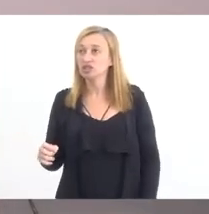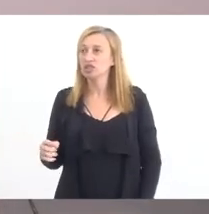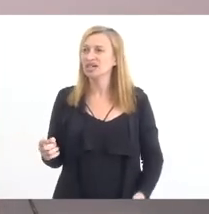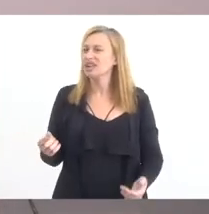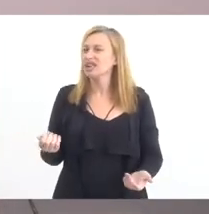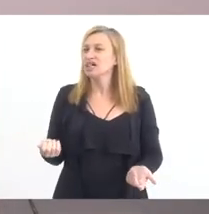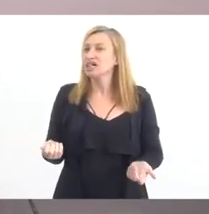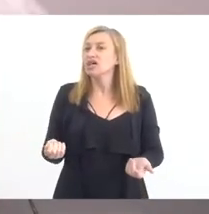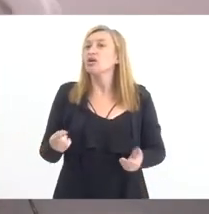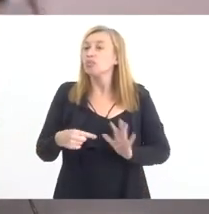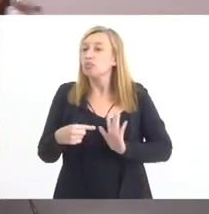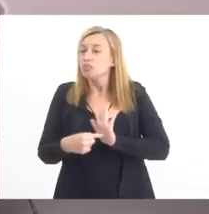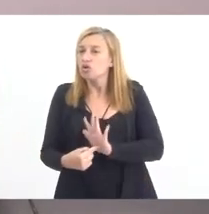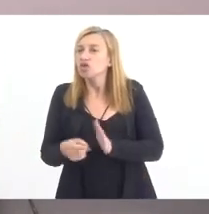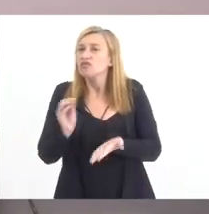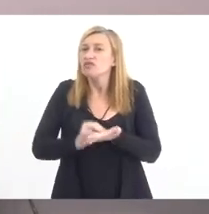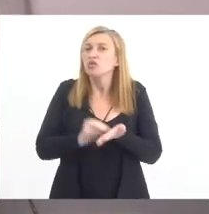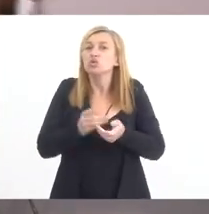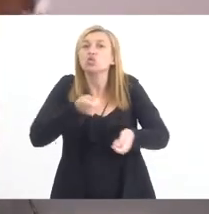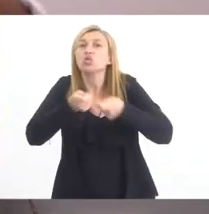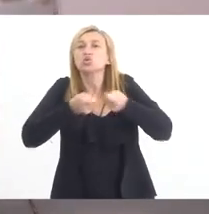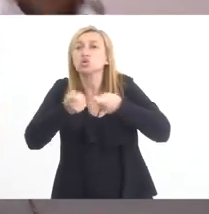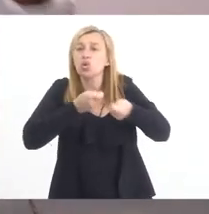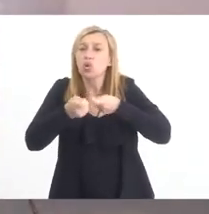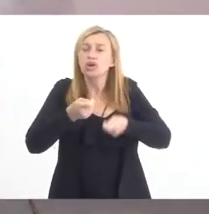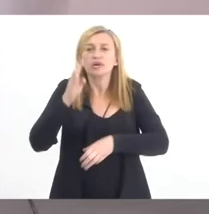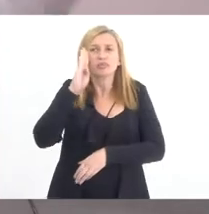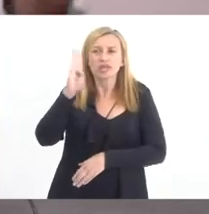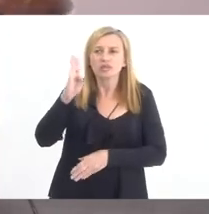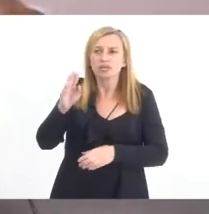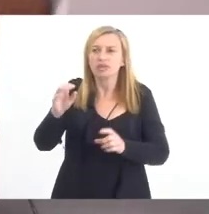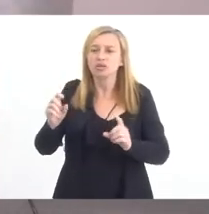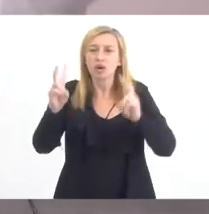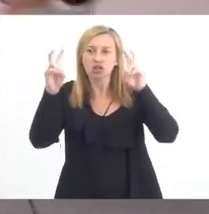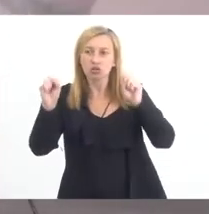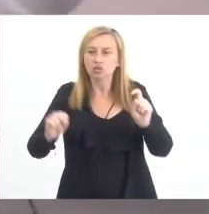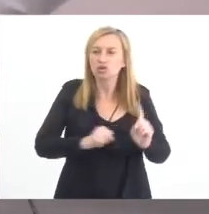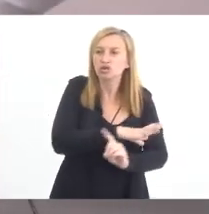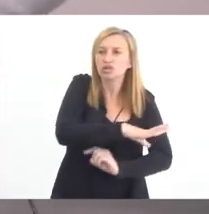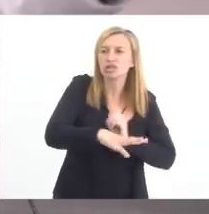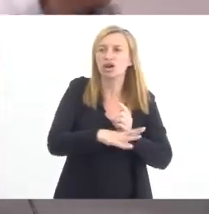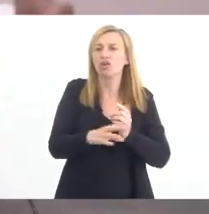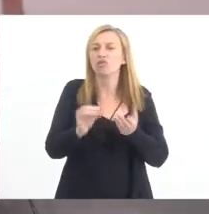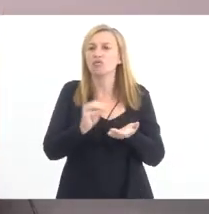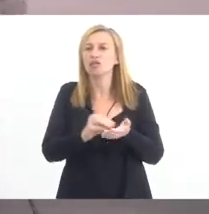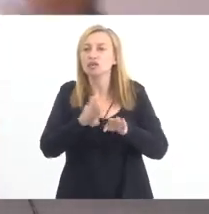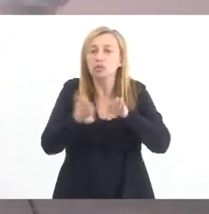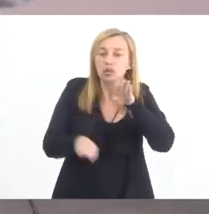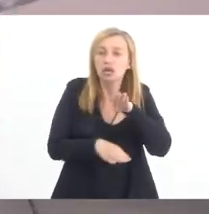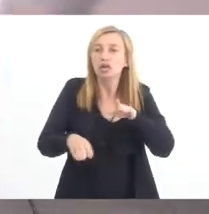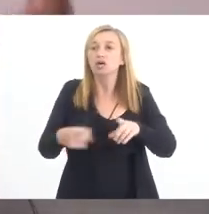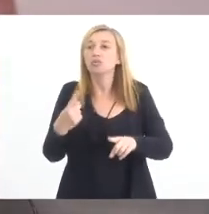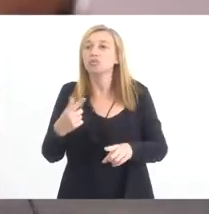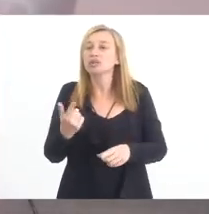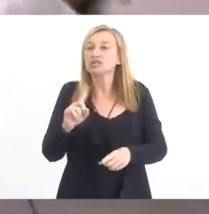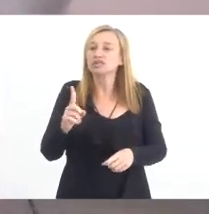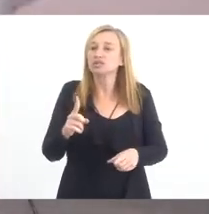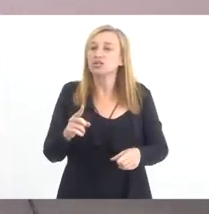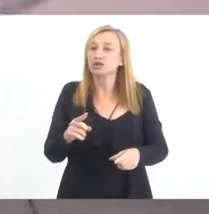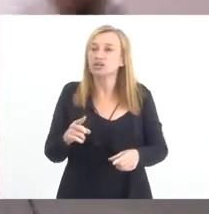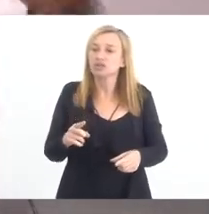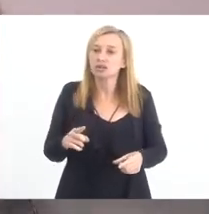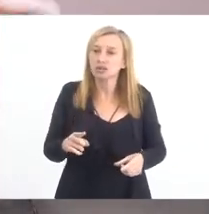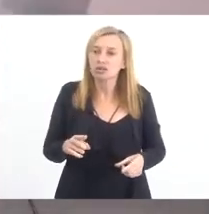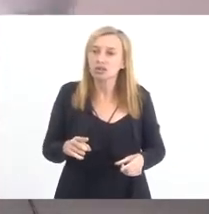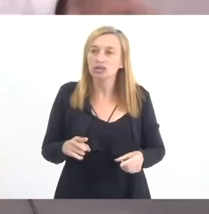de quê? De descontrole, principalmente da questão social, desigualdade social, porque não se passa para a